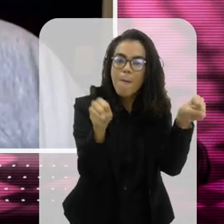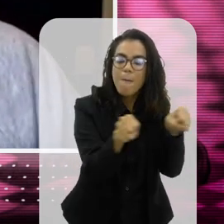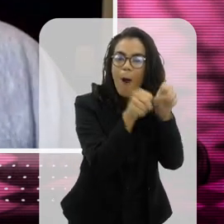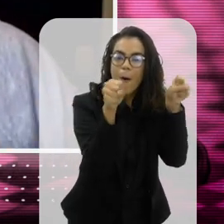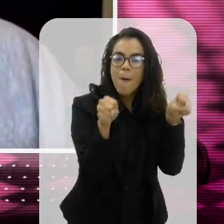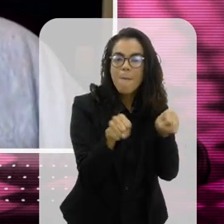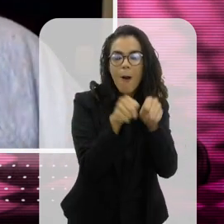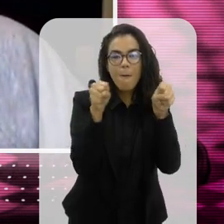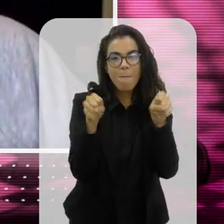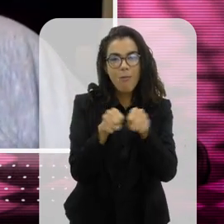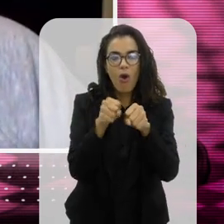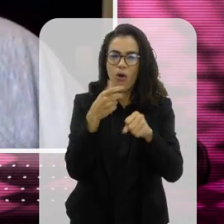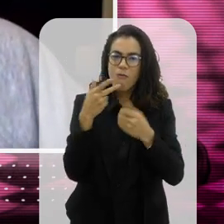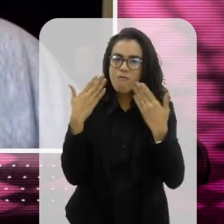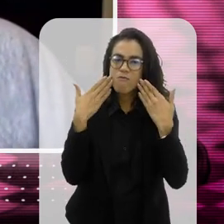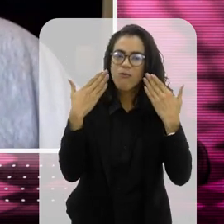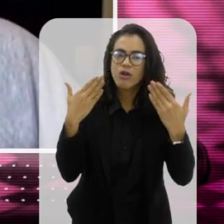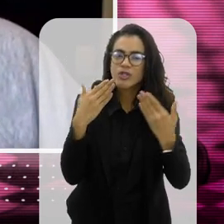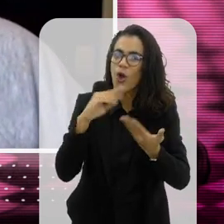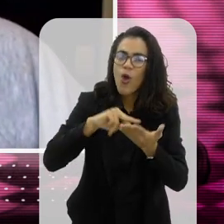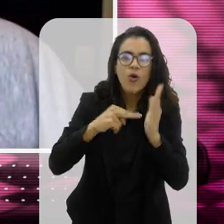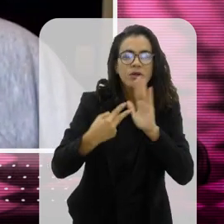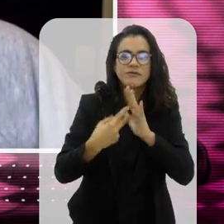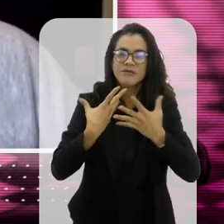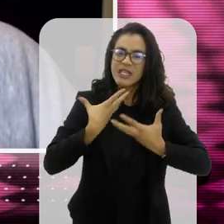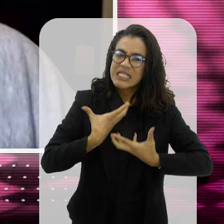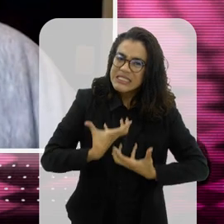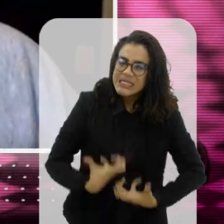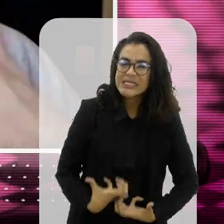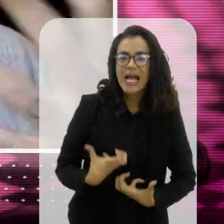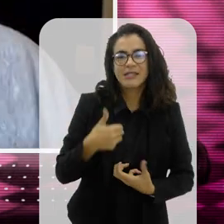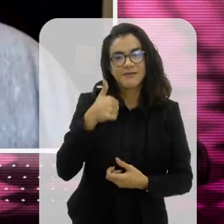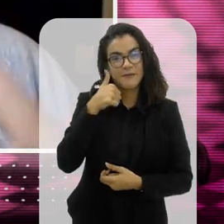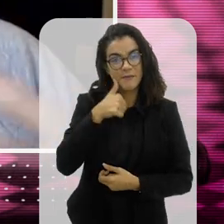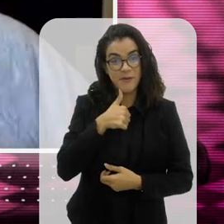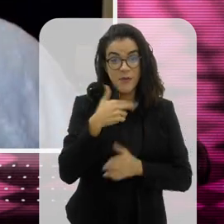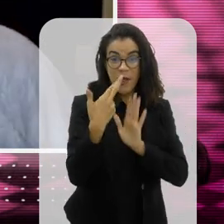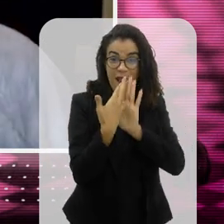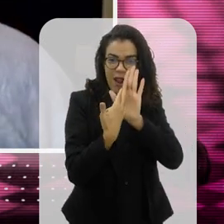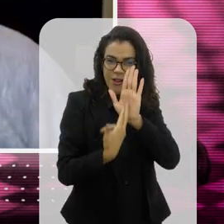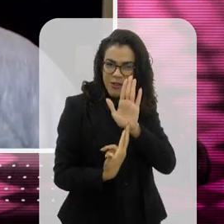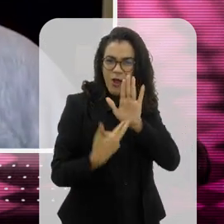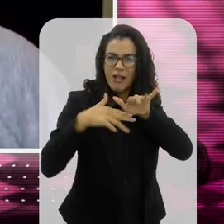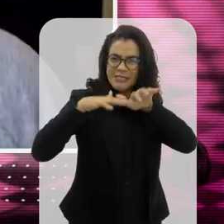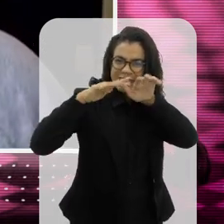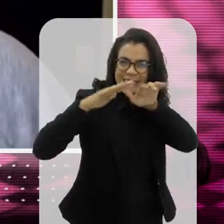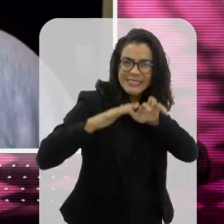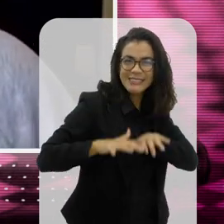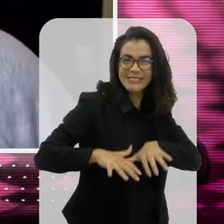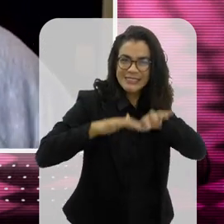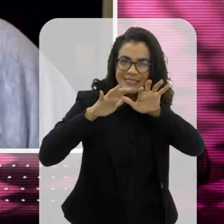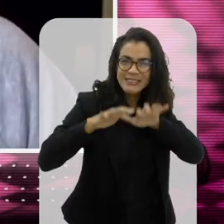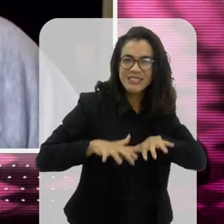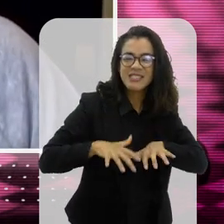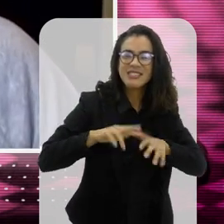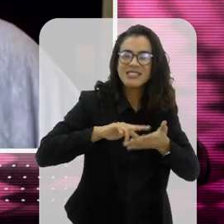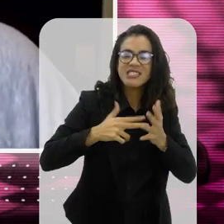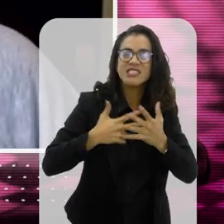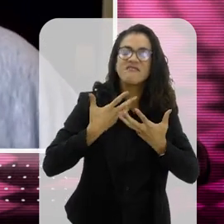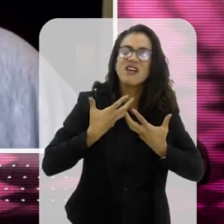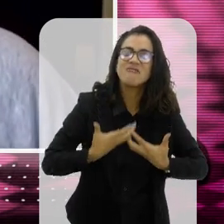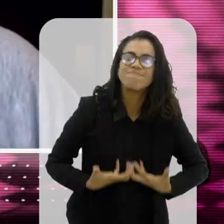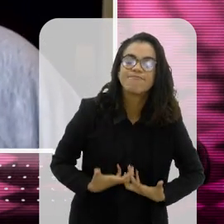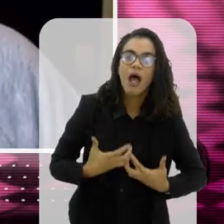algumas coisas, que é o que a gente está falando da exaustão feminina, né? Então, tudo isso, e o nosso último relatório que a gente fez no ano passado, que se